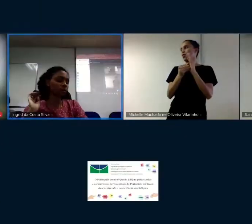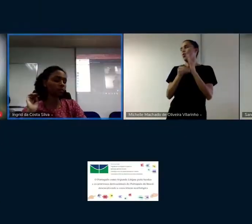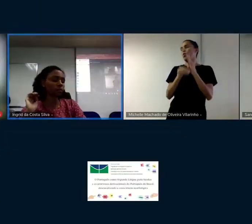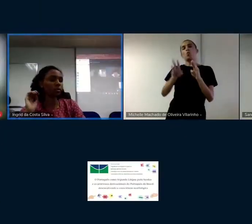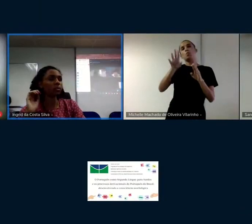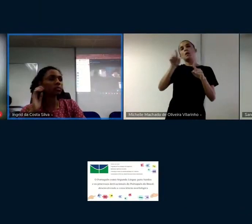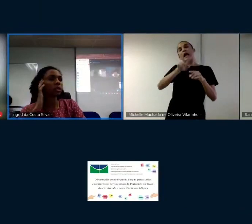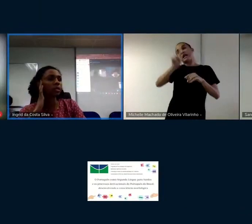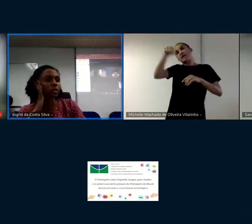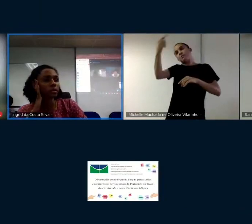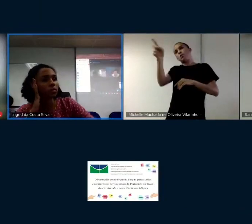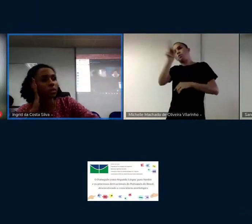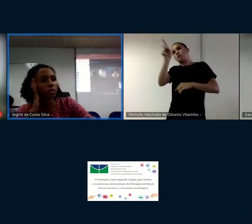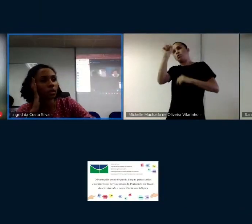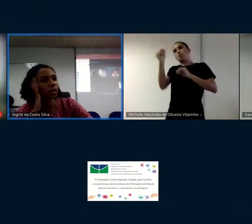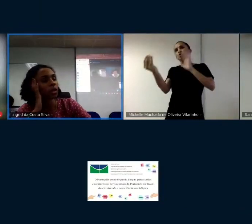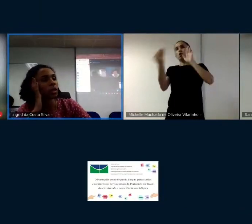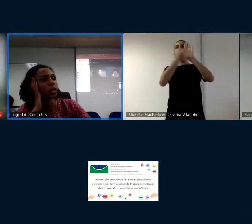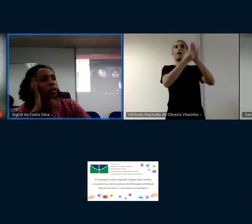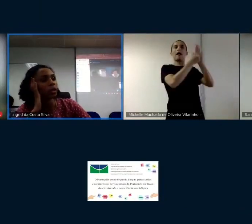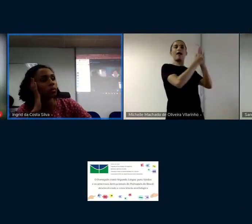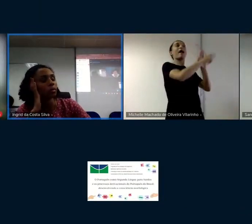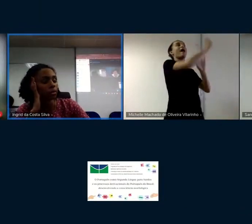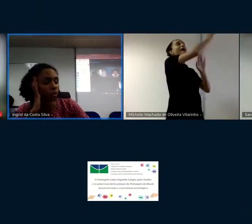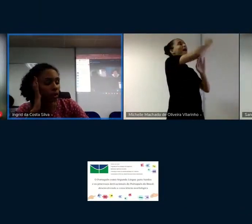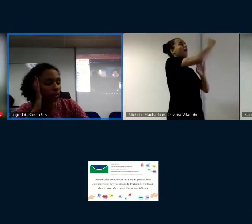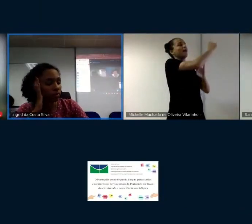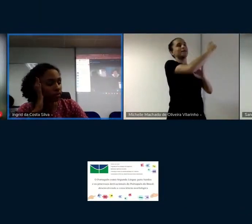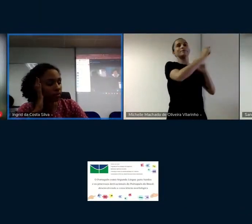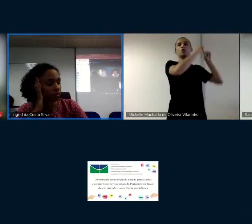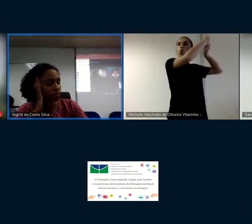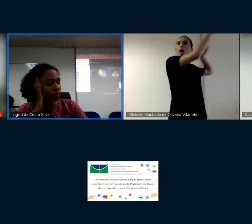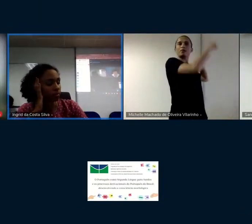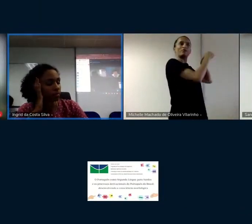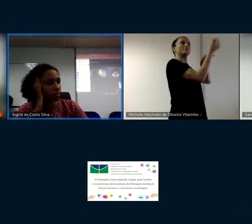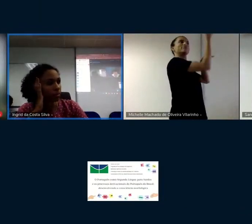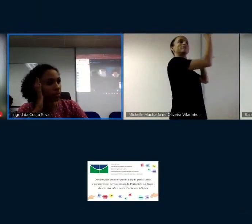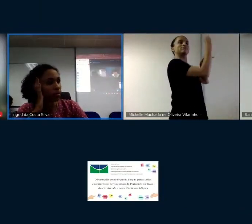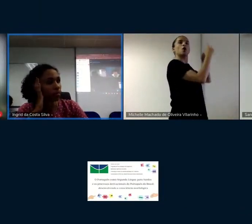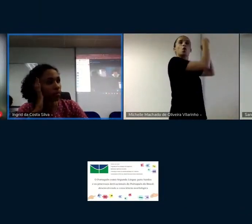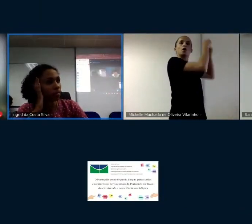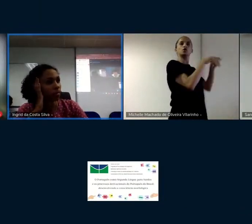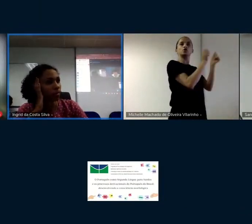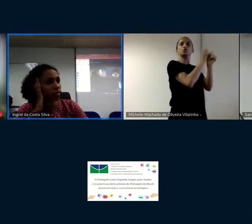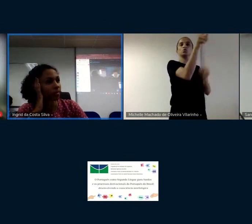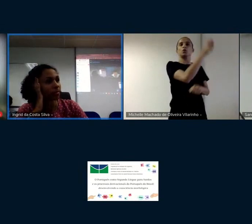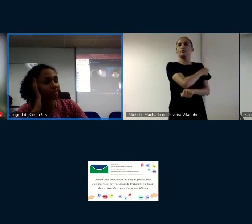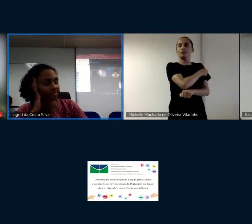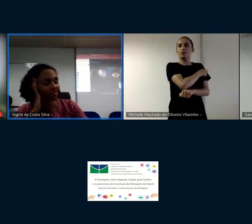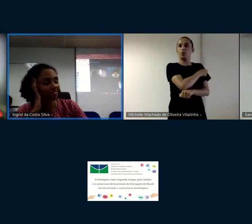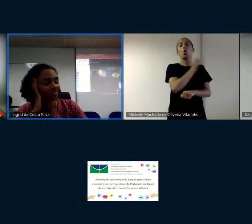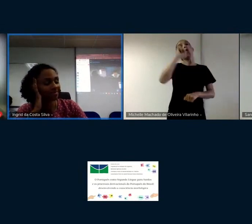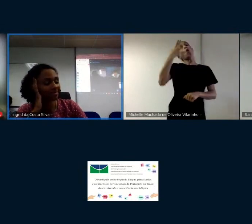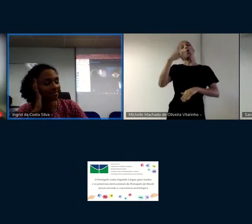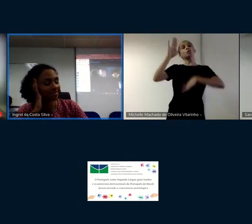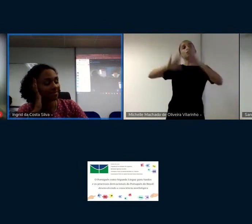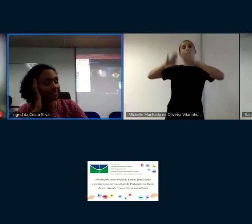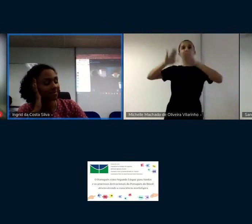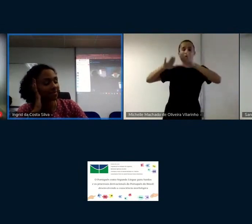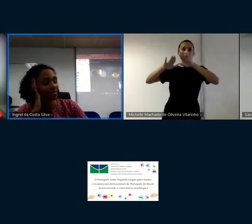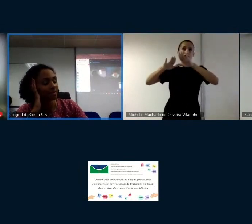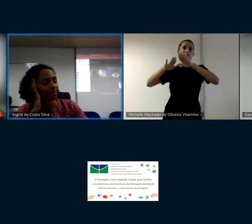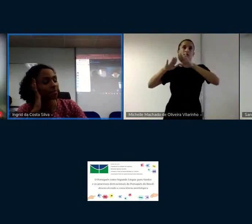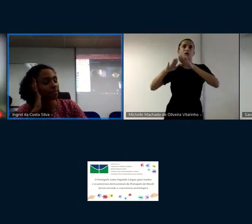ou marcar por cima do slide né se tivesse é mas já que você está fazendo tudo direitinho foi tão bonito